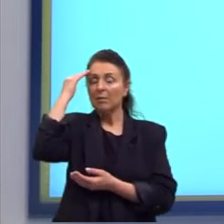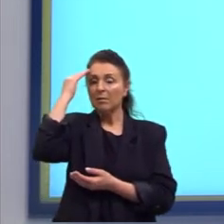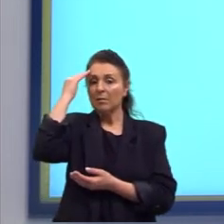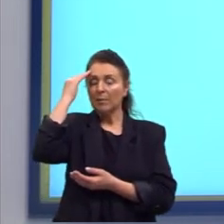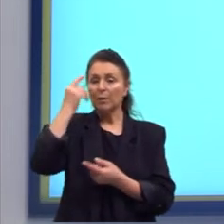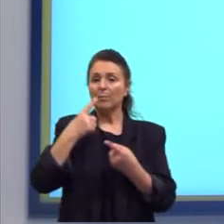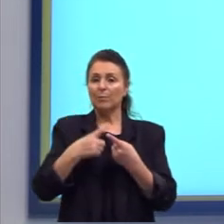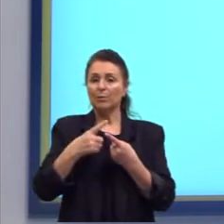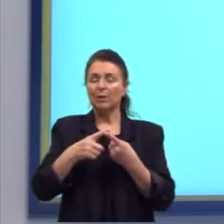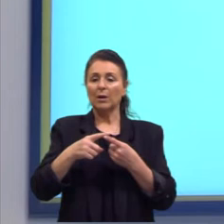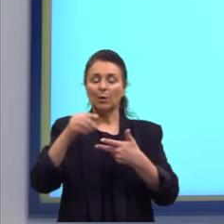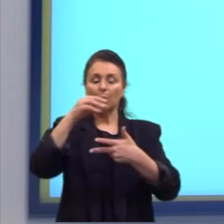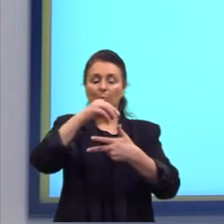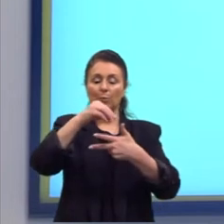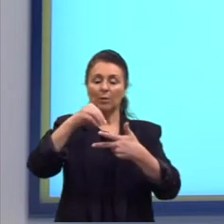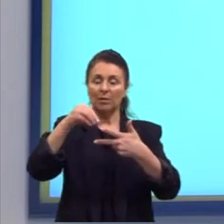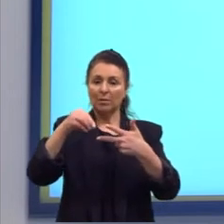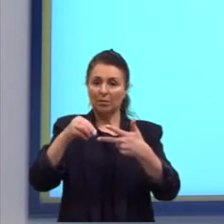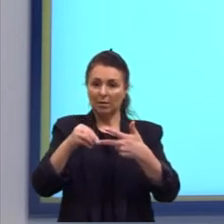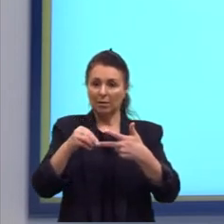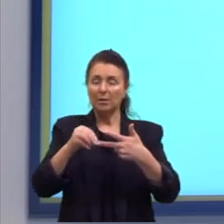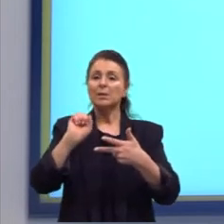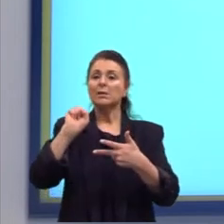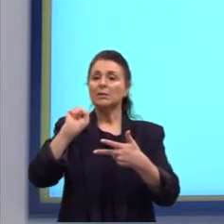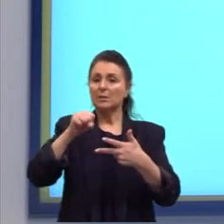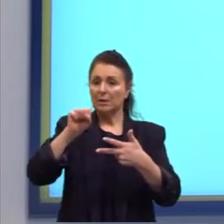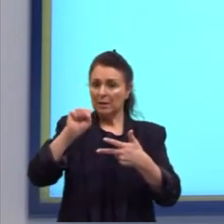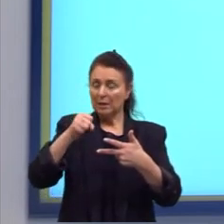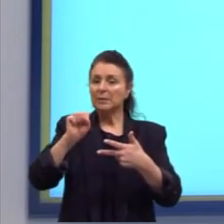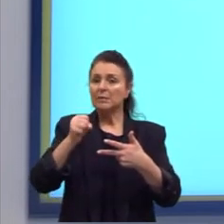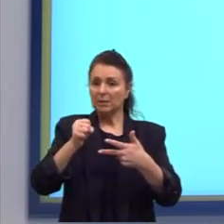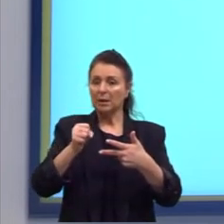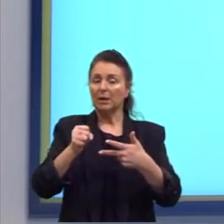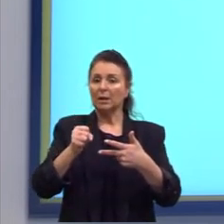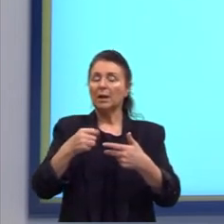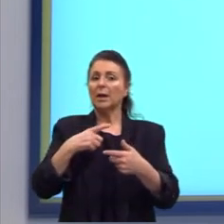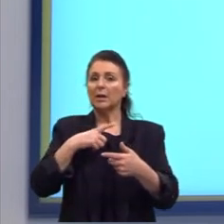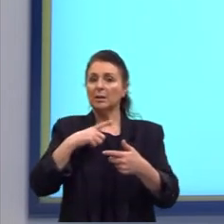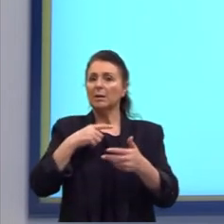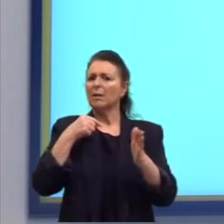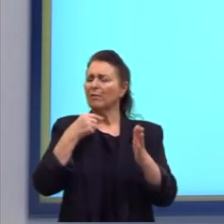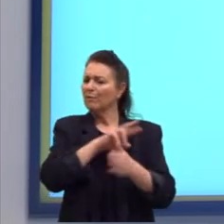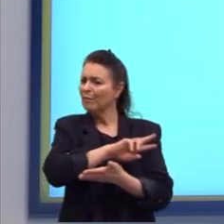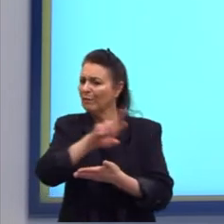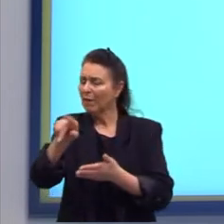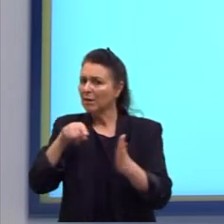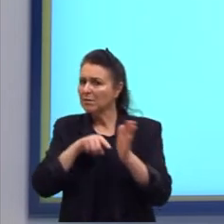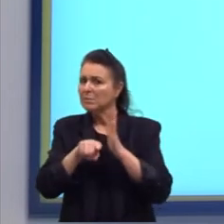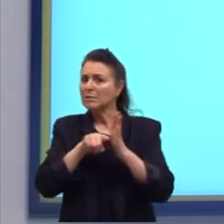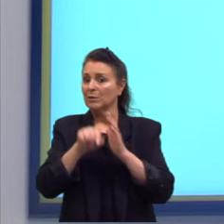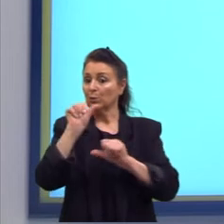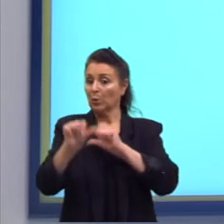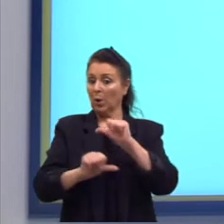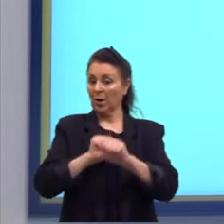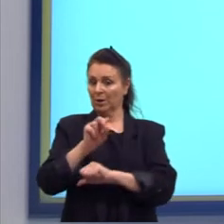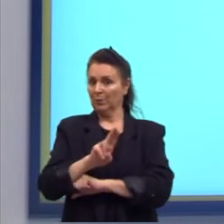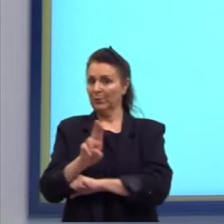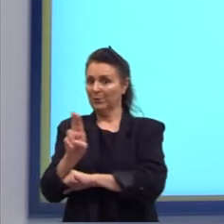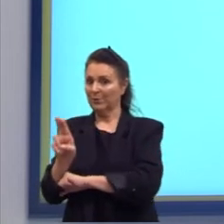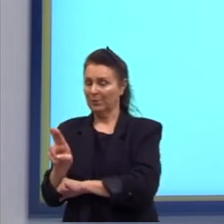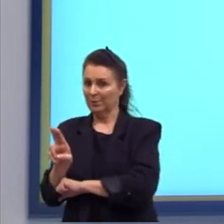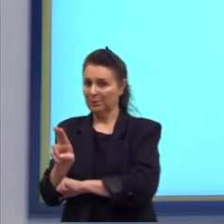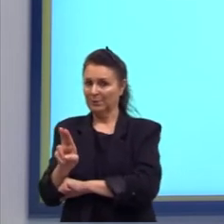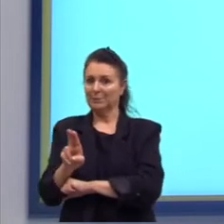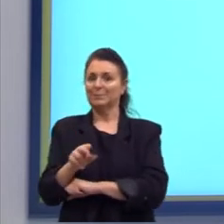deles porque o Enem ele vai sim né ele dá várias questões com esse conteúdo e troca os nomes então